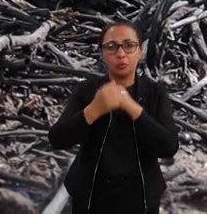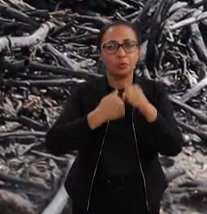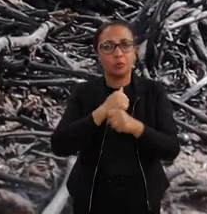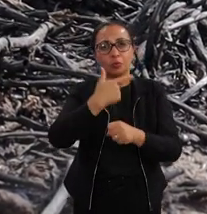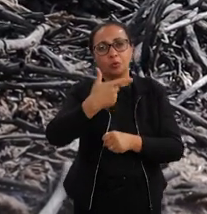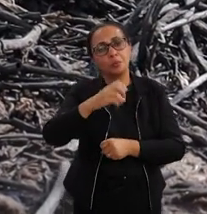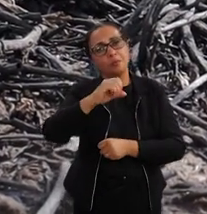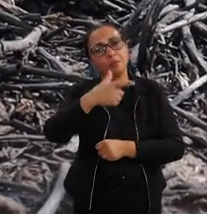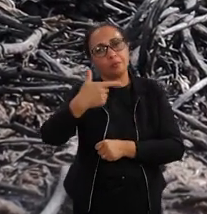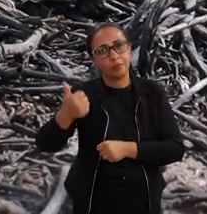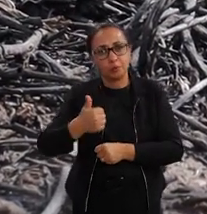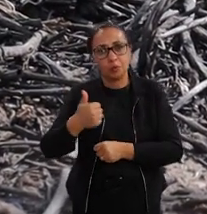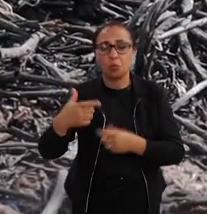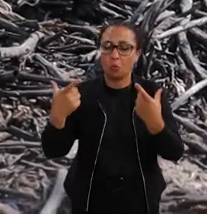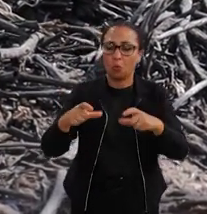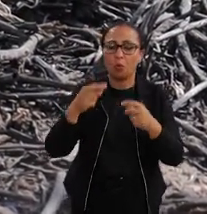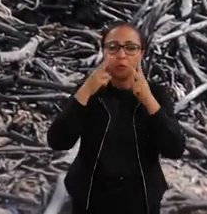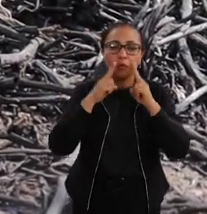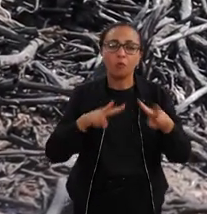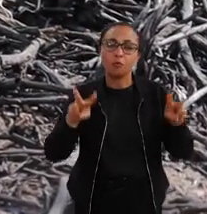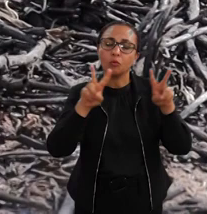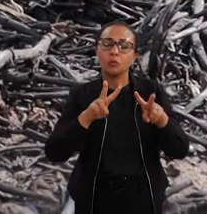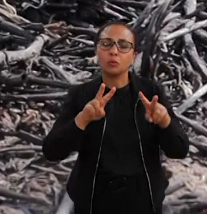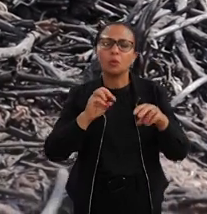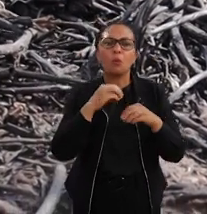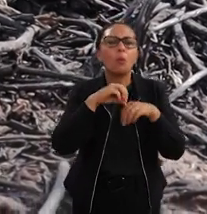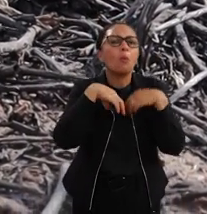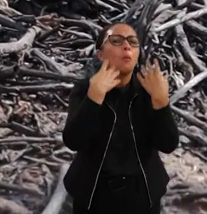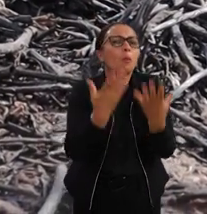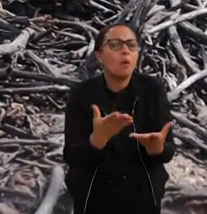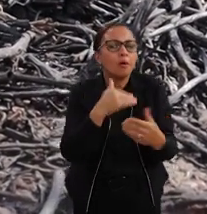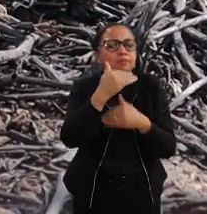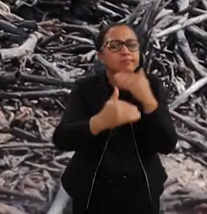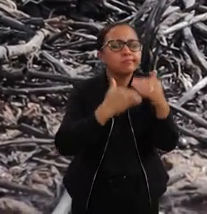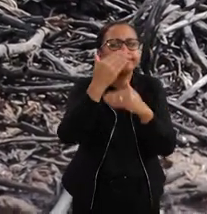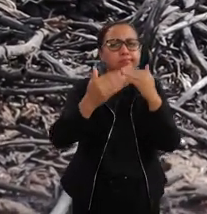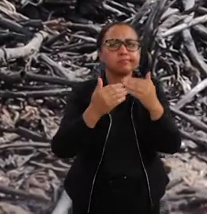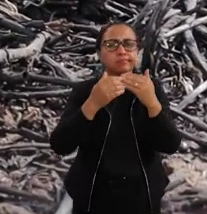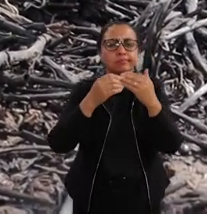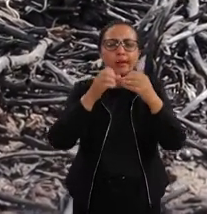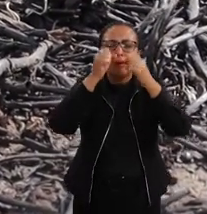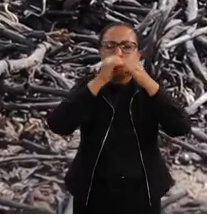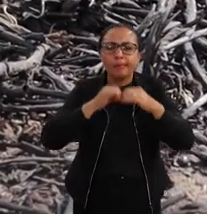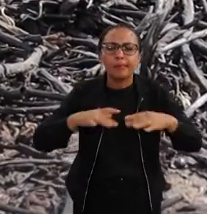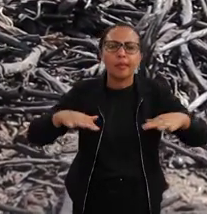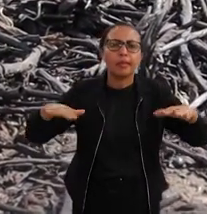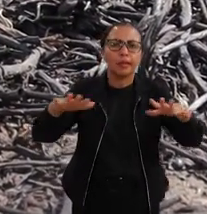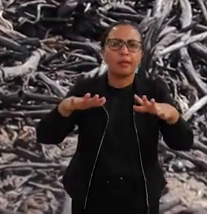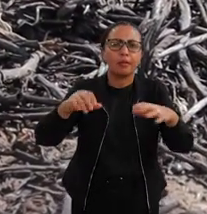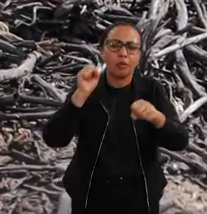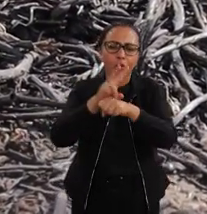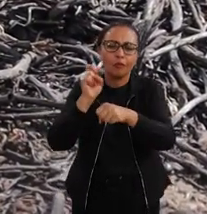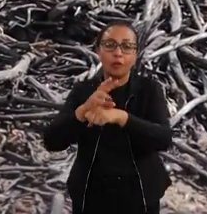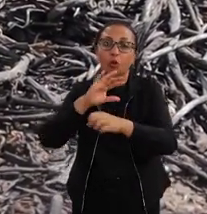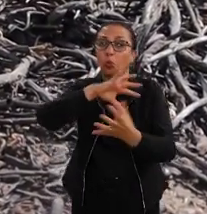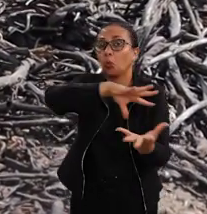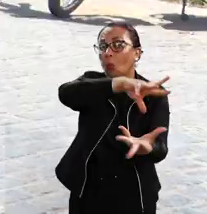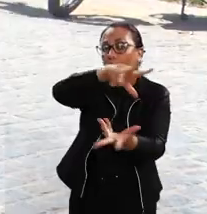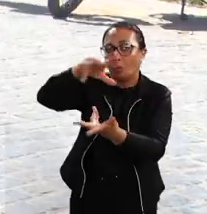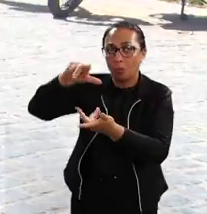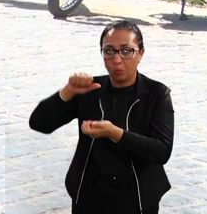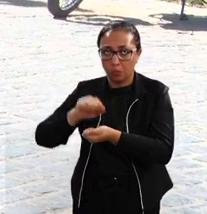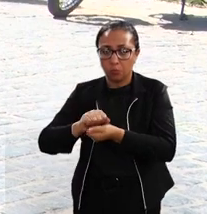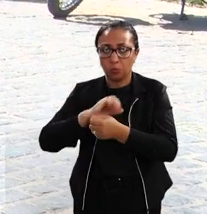ano de 2021, onde a gente verificou qual foi o processo de dispersão desses vírus no mundo